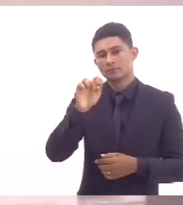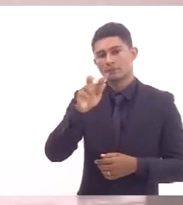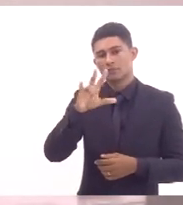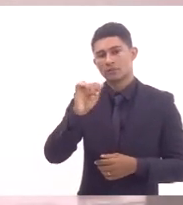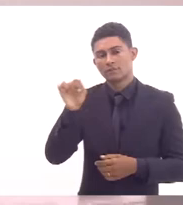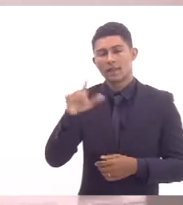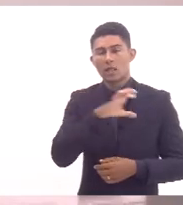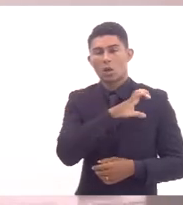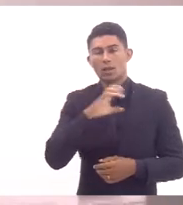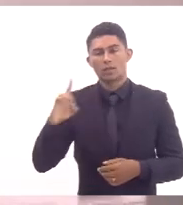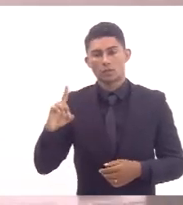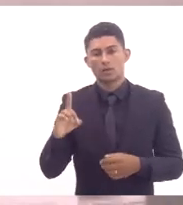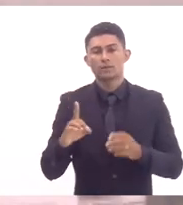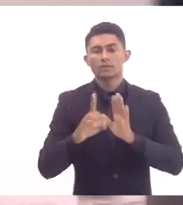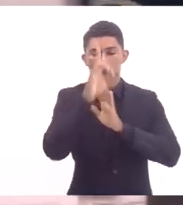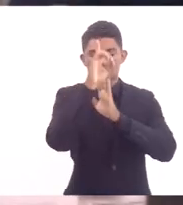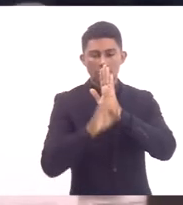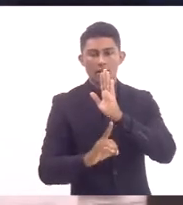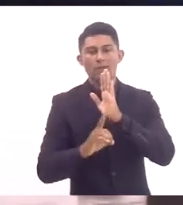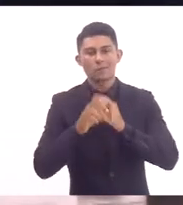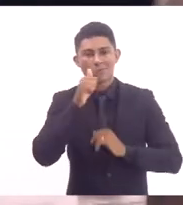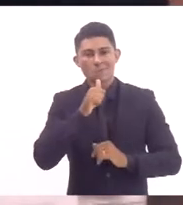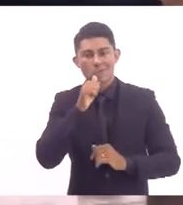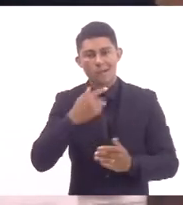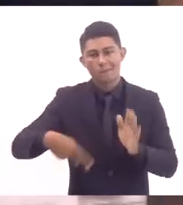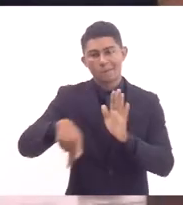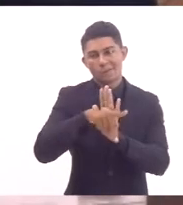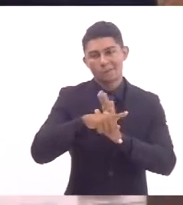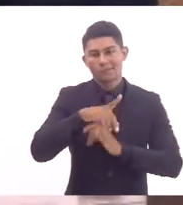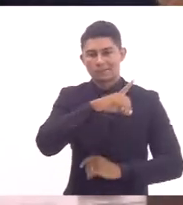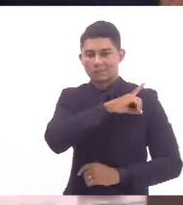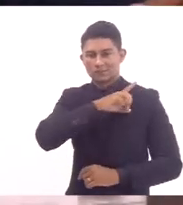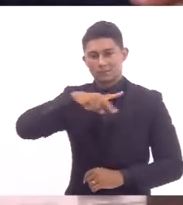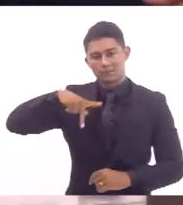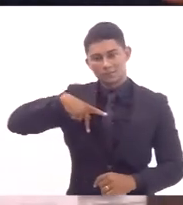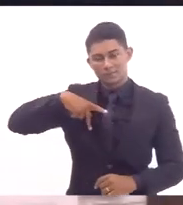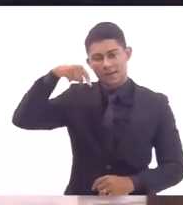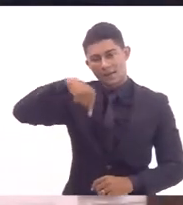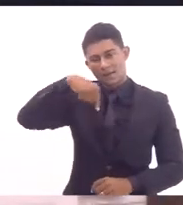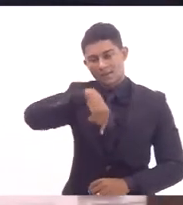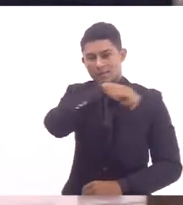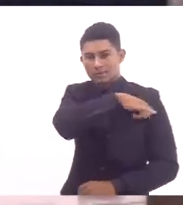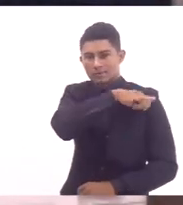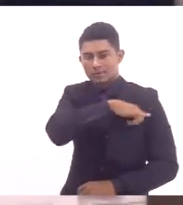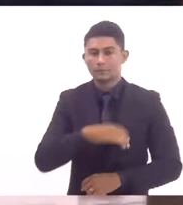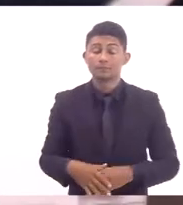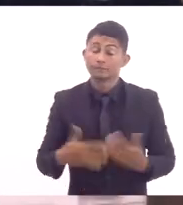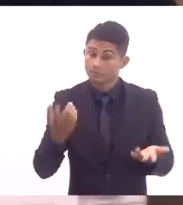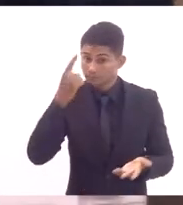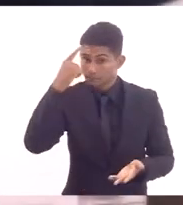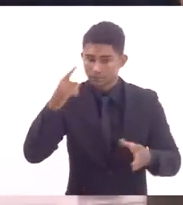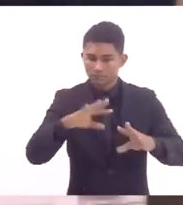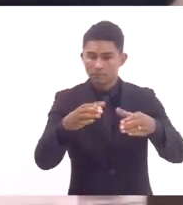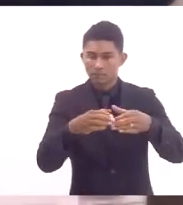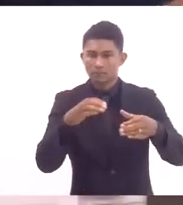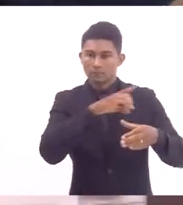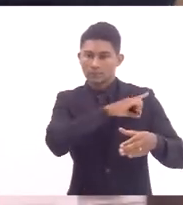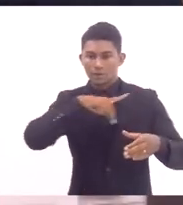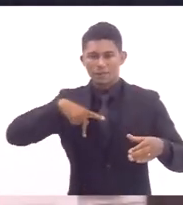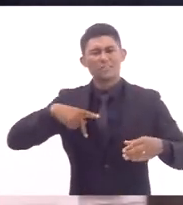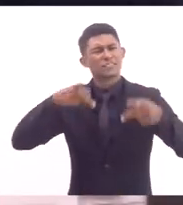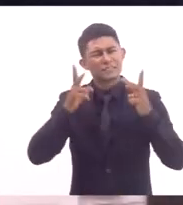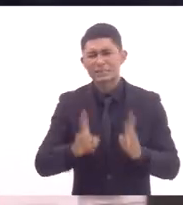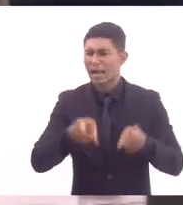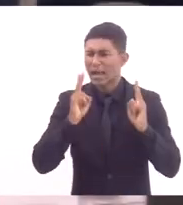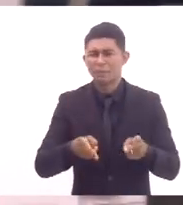coordenadora direitos da mulher da Defensoria Pública do Estado do Rio de Janeiro Lembrando que a Defensoria Pública está presente